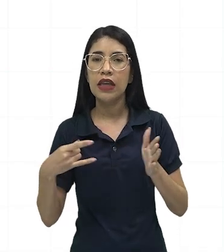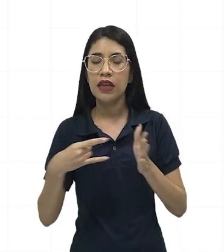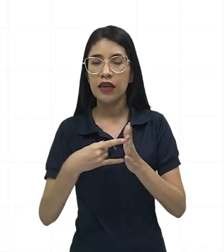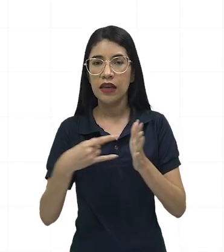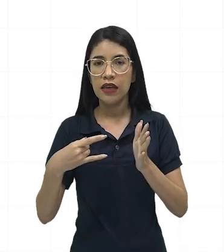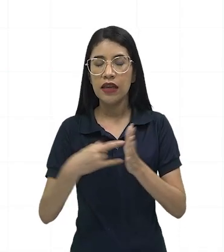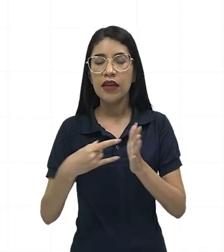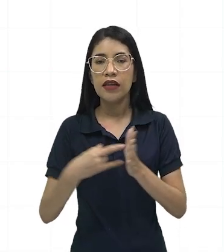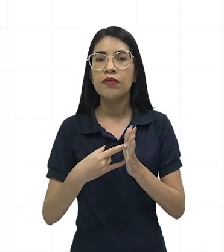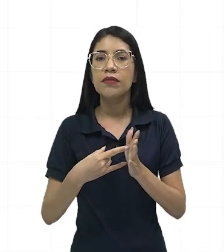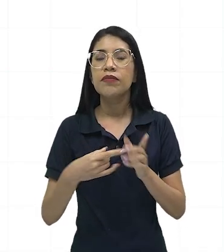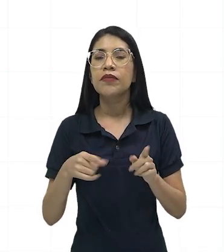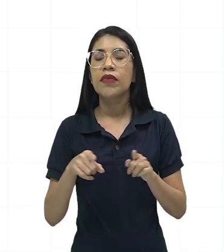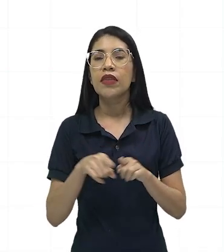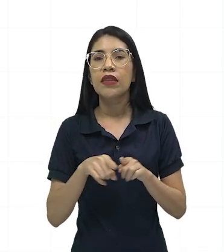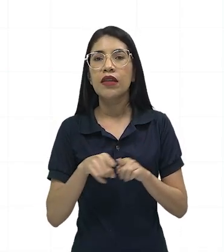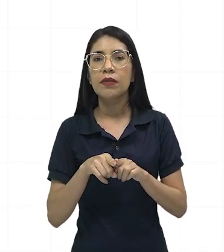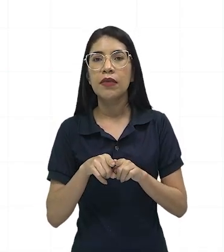uma